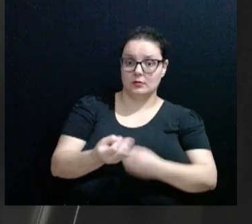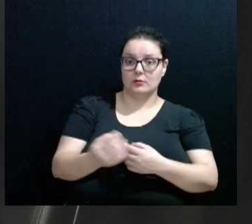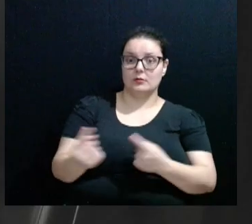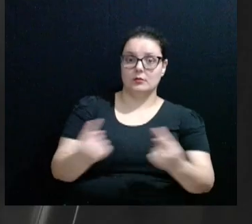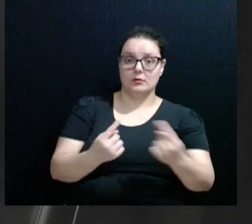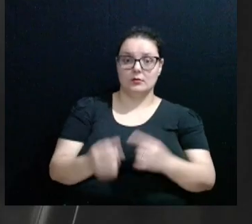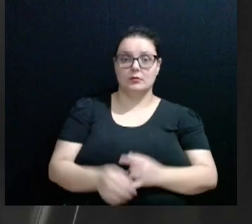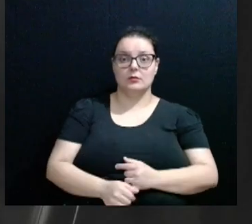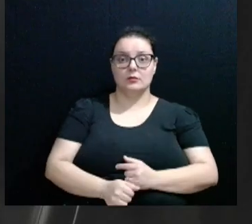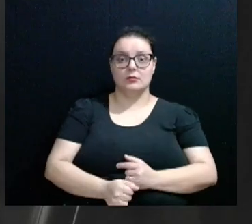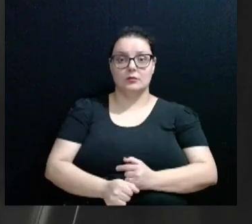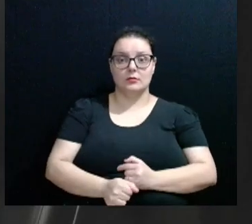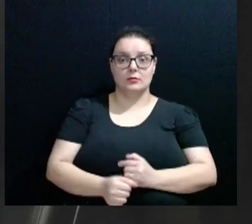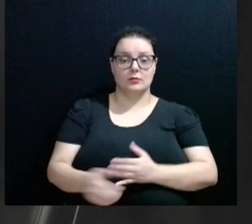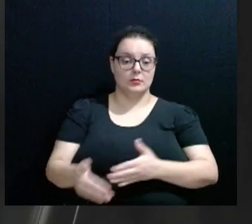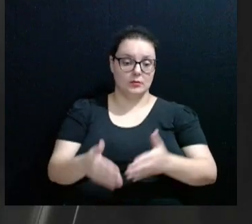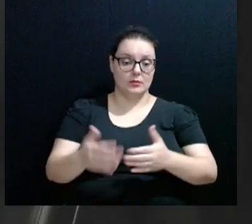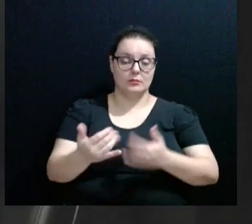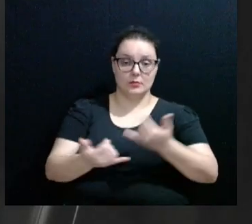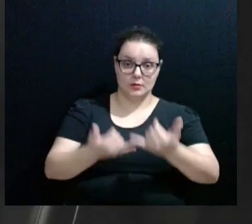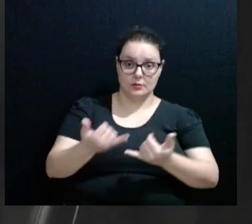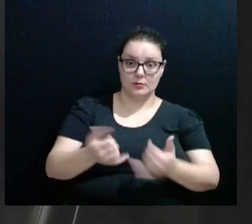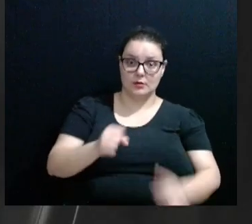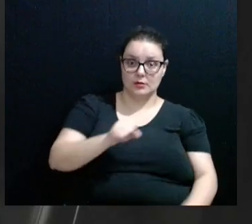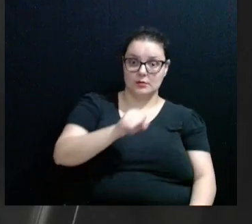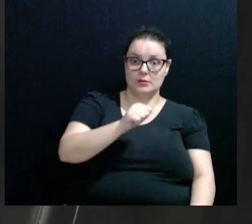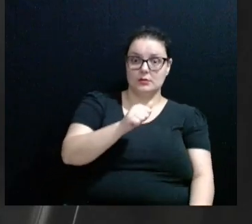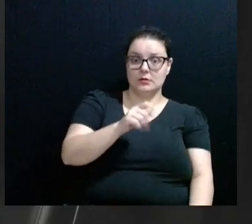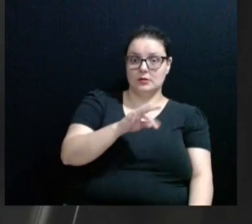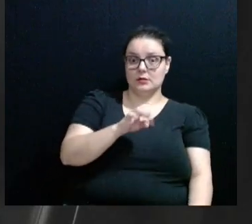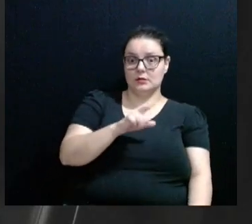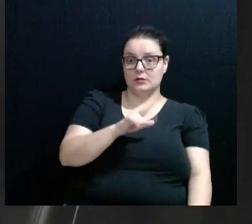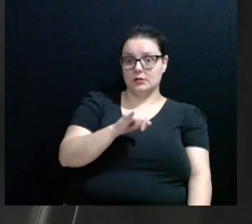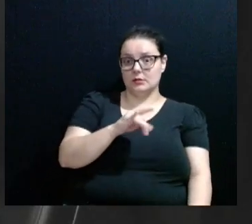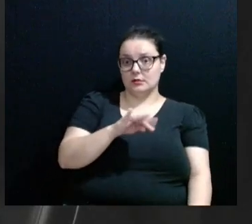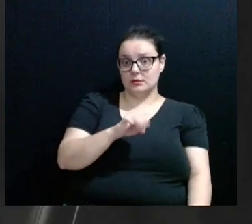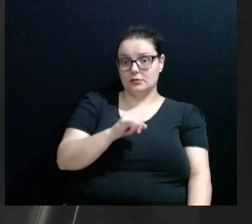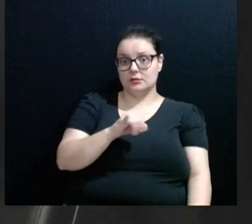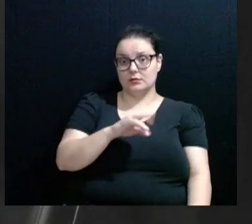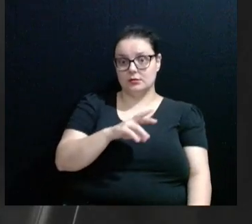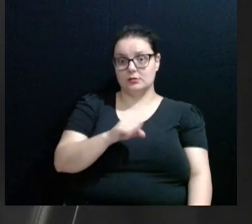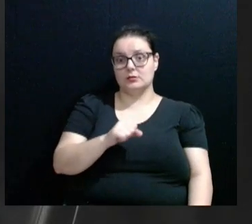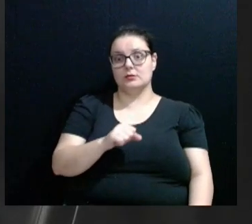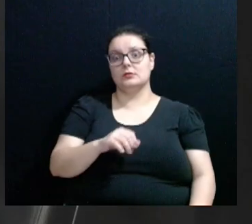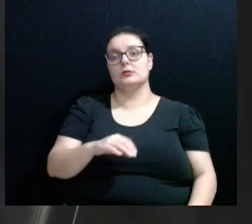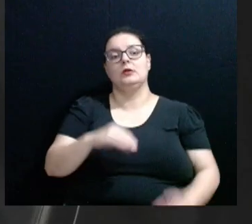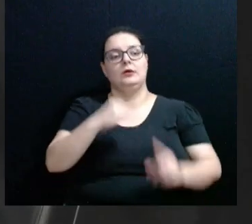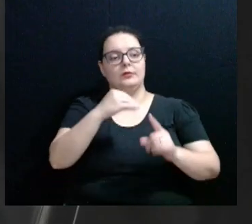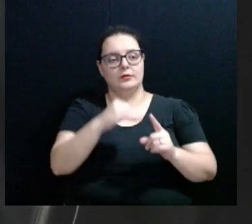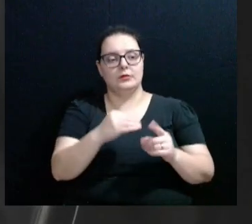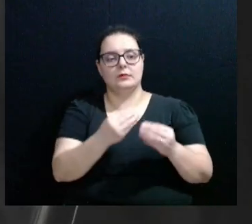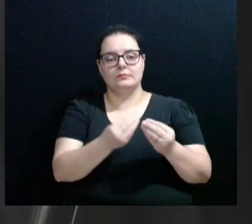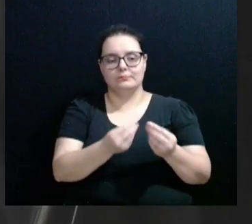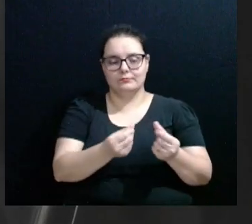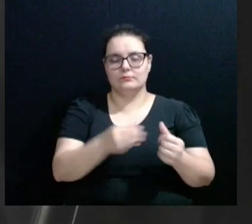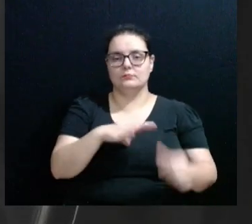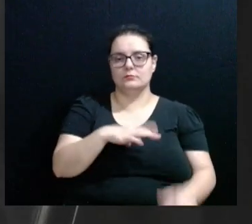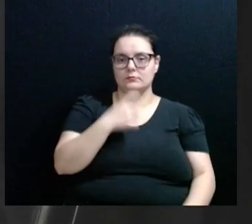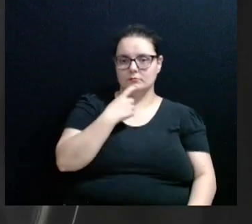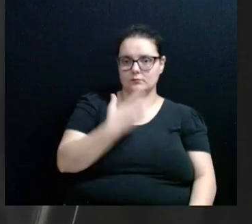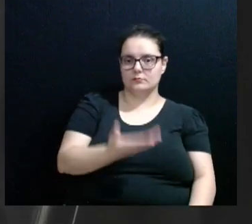do Caminhos do Brincar. Satélite Íris, uma região extremamente sensível, vulnerável de Campinas. Uma região